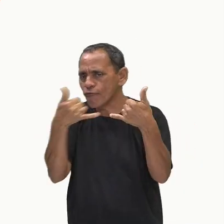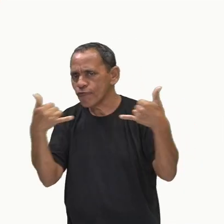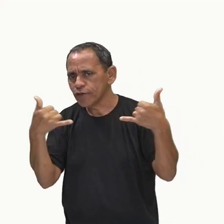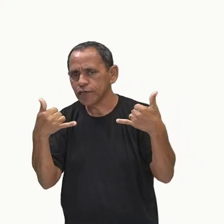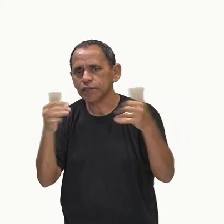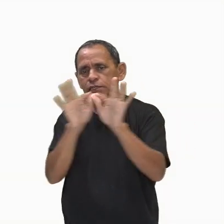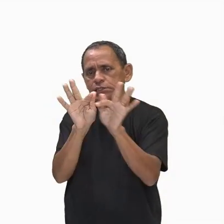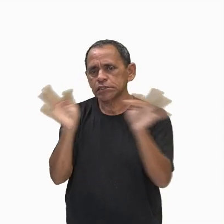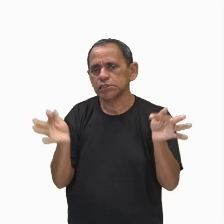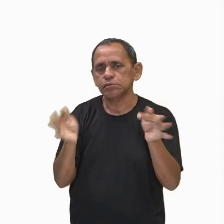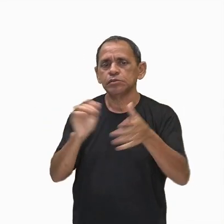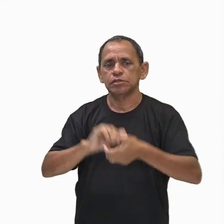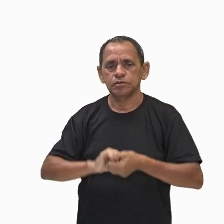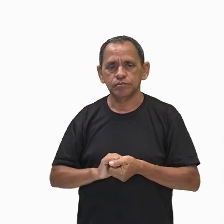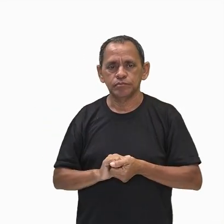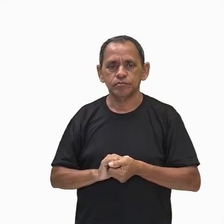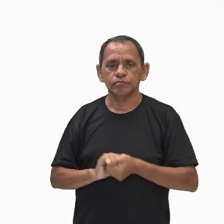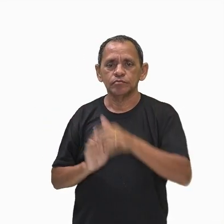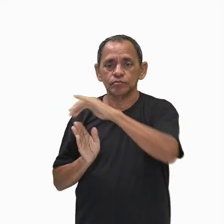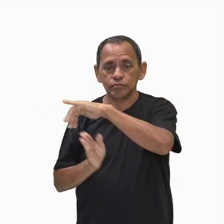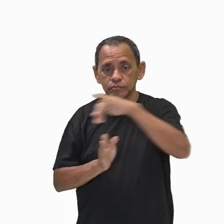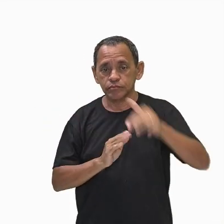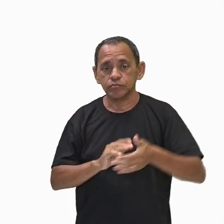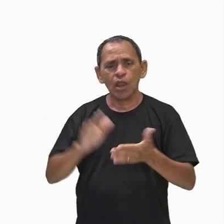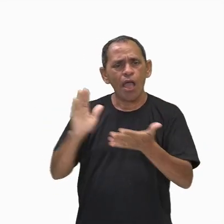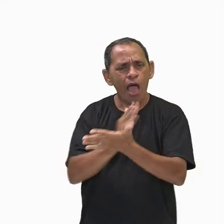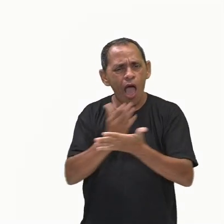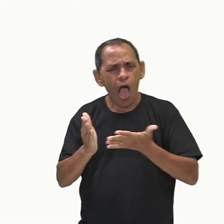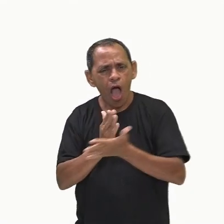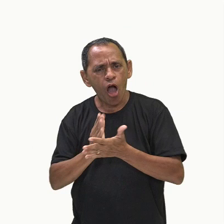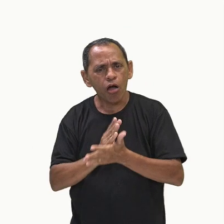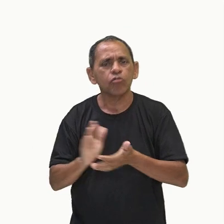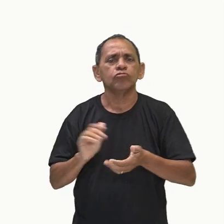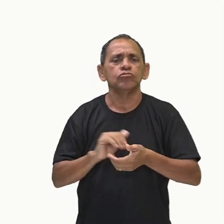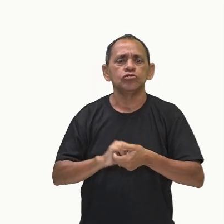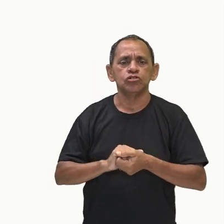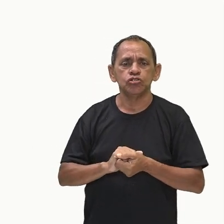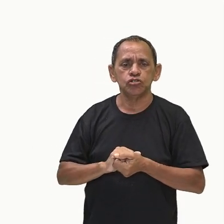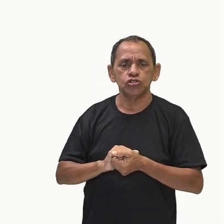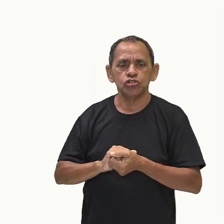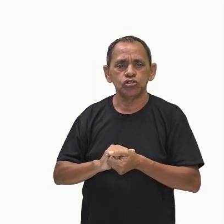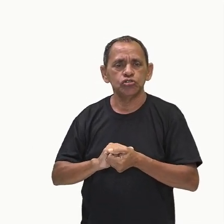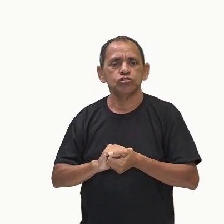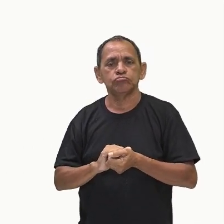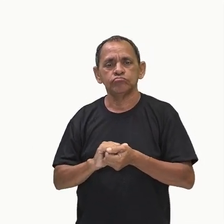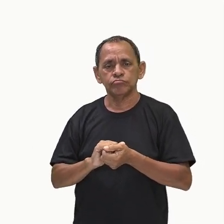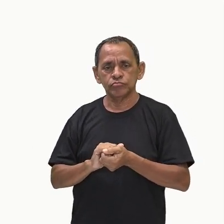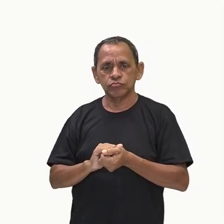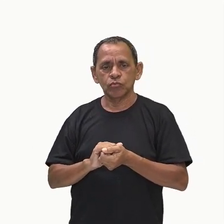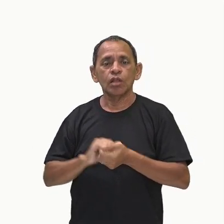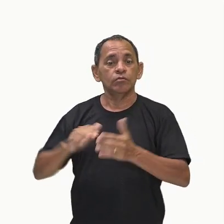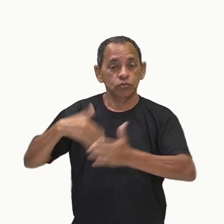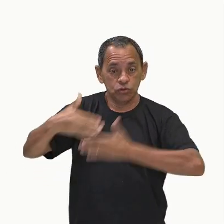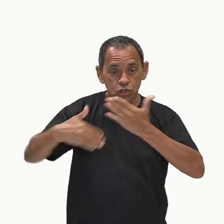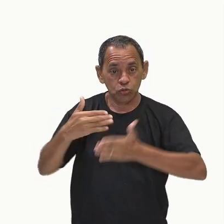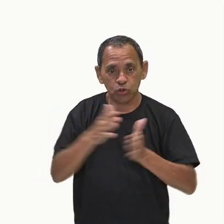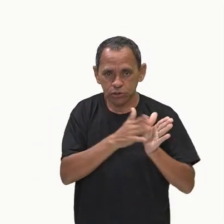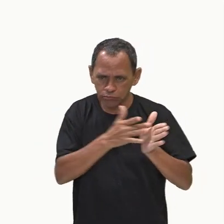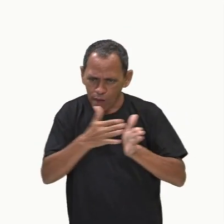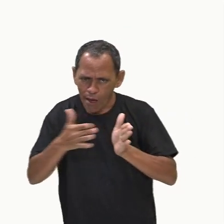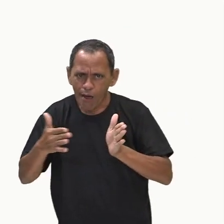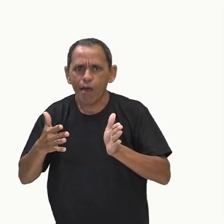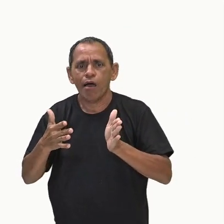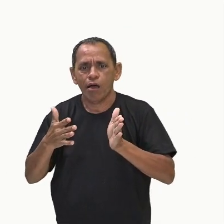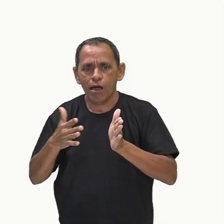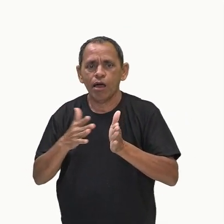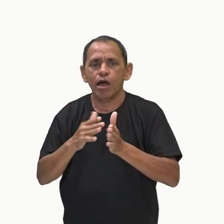Dando continuidade aí, nós temos também alguns agentes muito importantes durante o processo que vai ser mostrado daqui a pouquinho